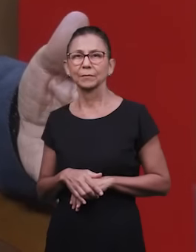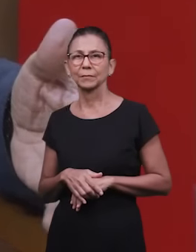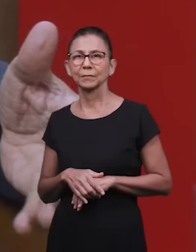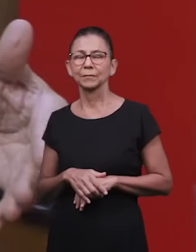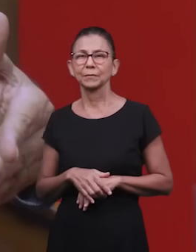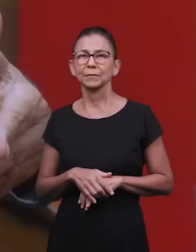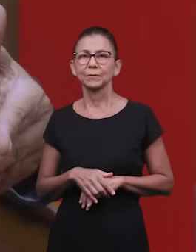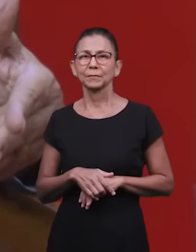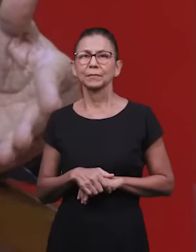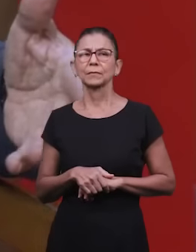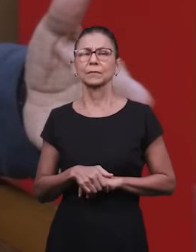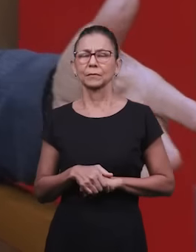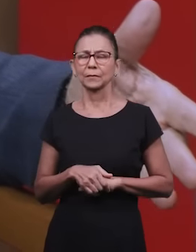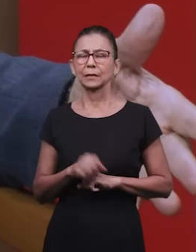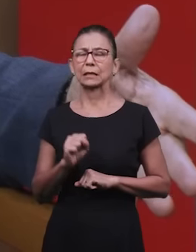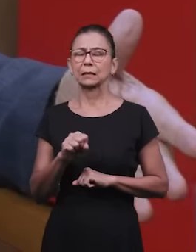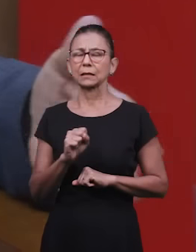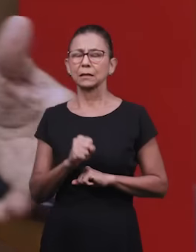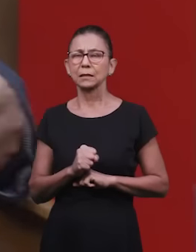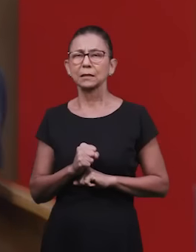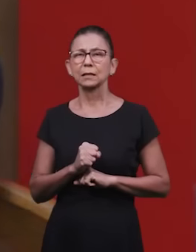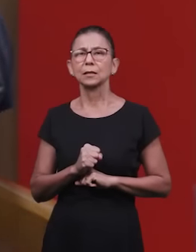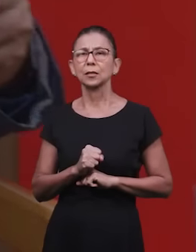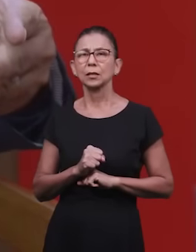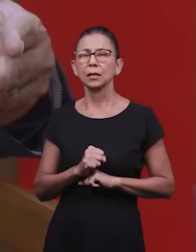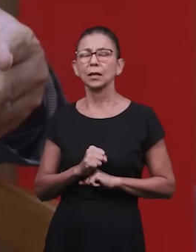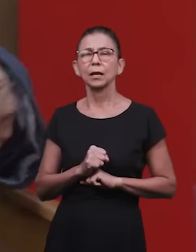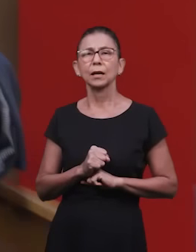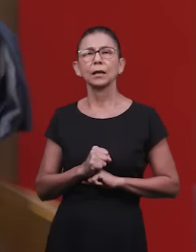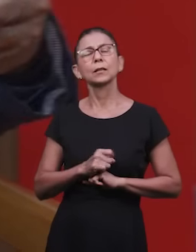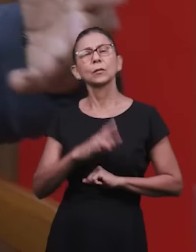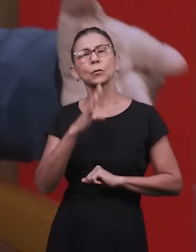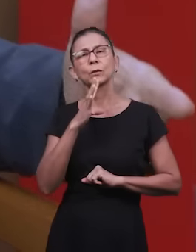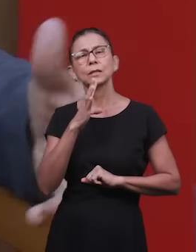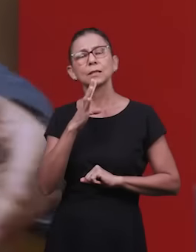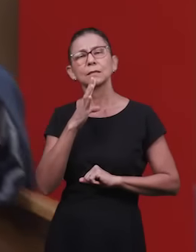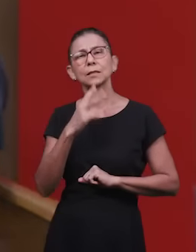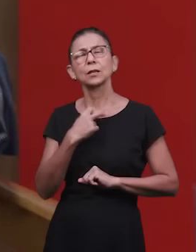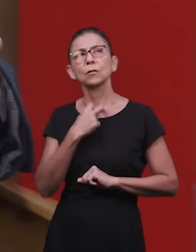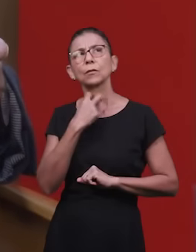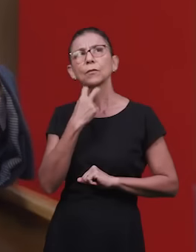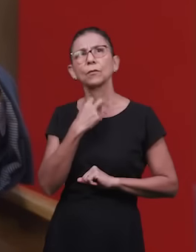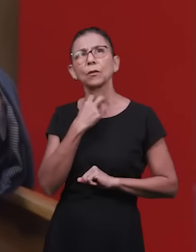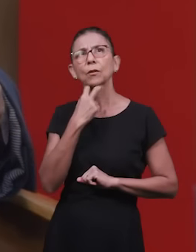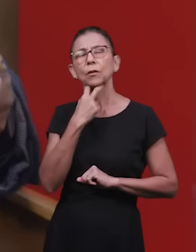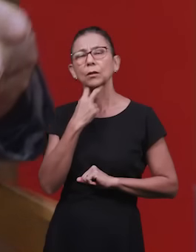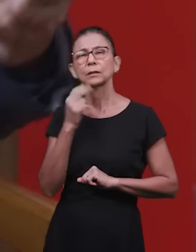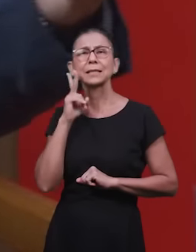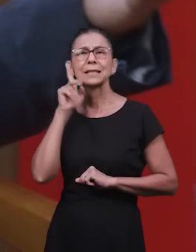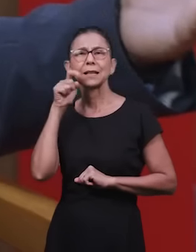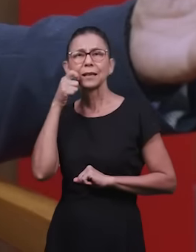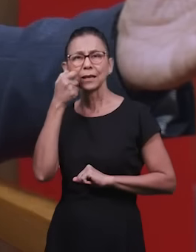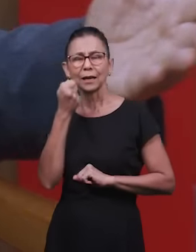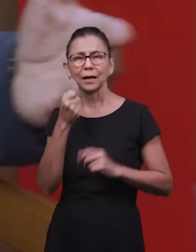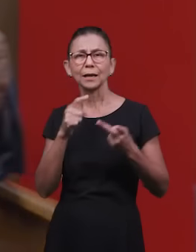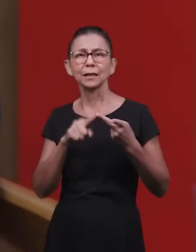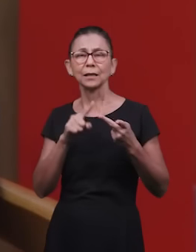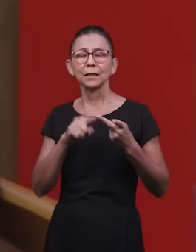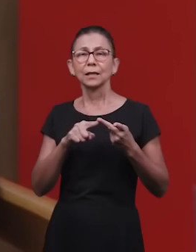coração. Ela reconheceu a voz dele. Exatamente. E o cear fala da comunhão, fala da intimidade. O texto aqui